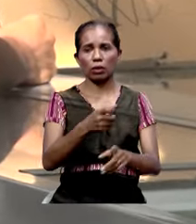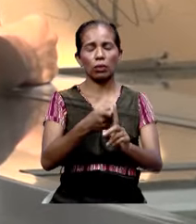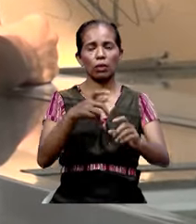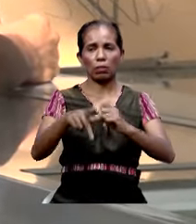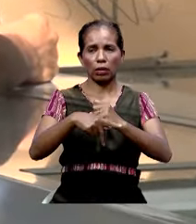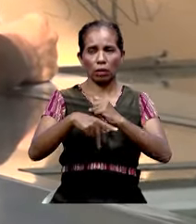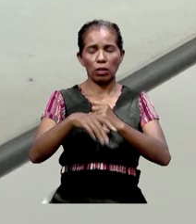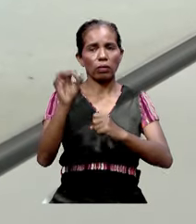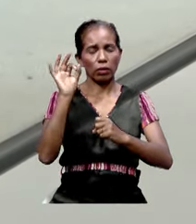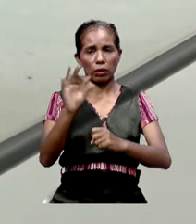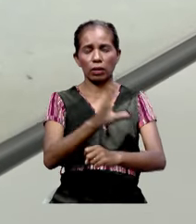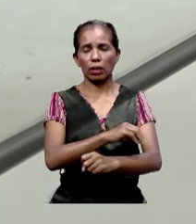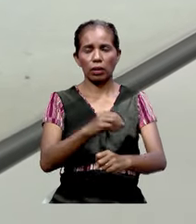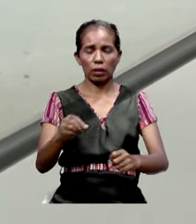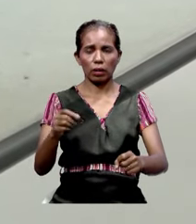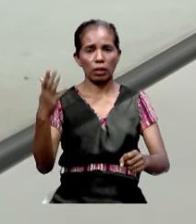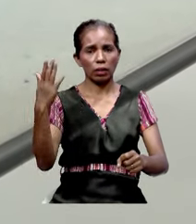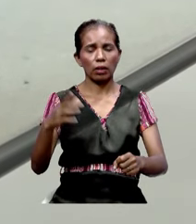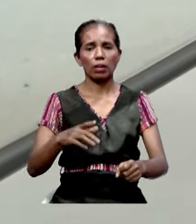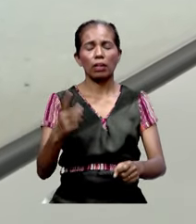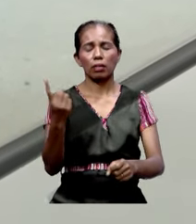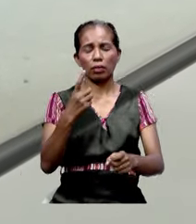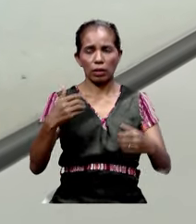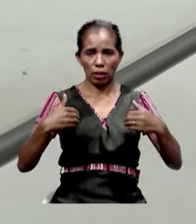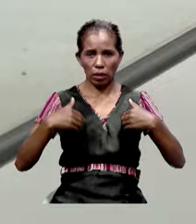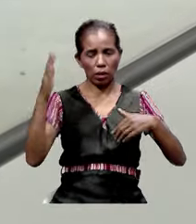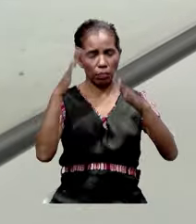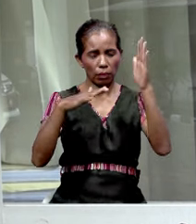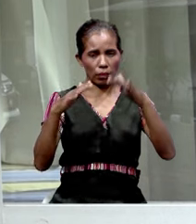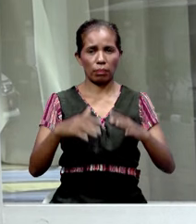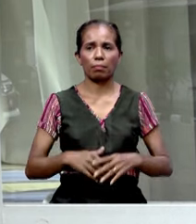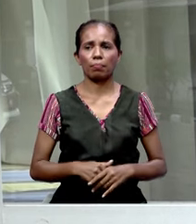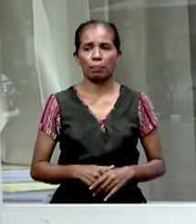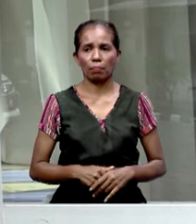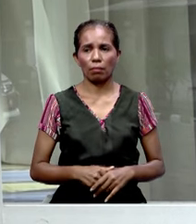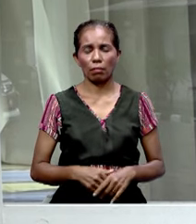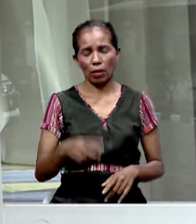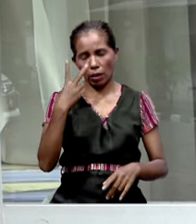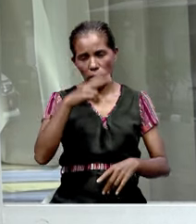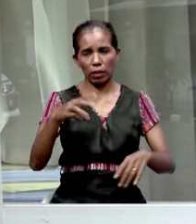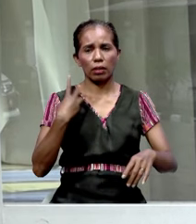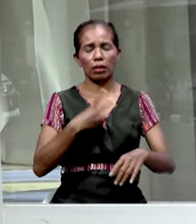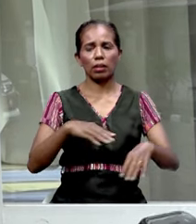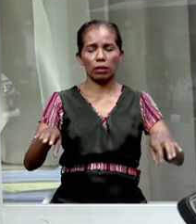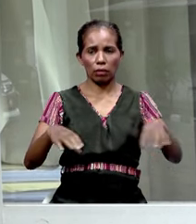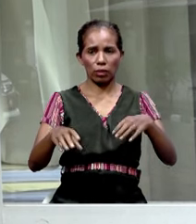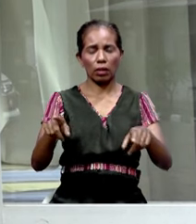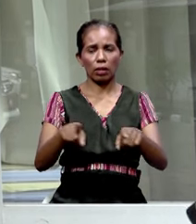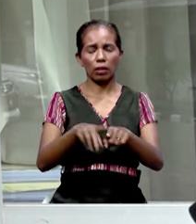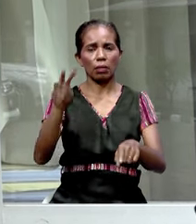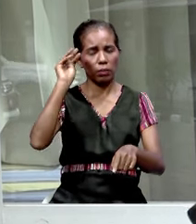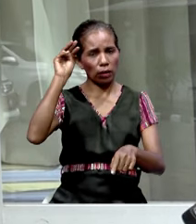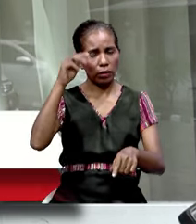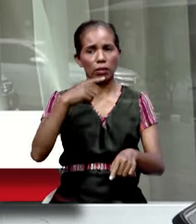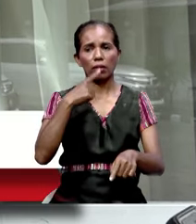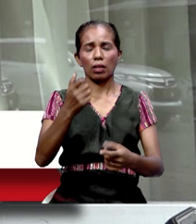o atendimento público e a direção refere sempre ia problema. Rebeita no sistema ser na bem, mas ministro deixa, que